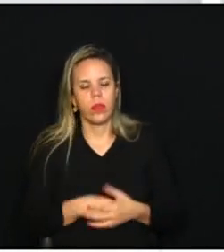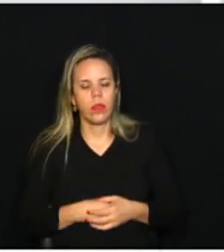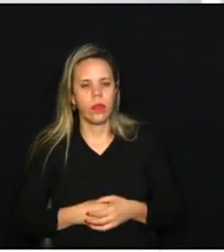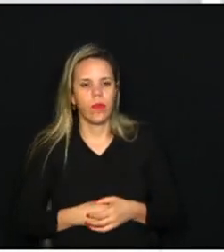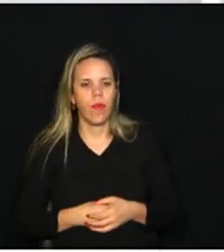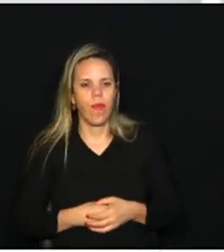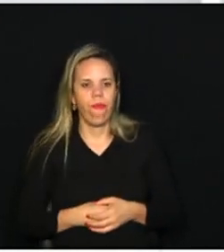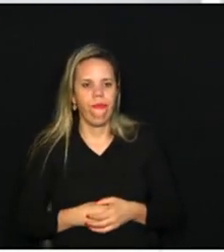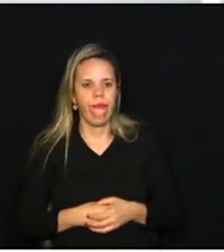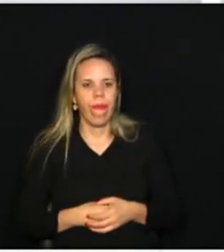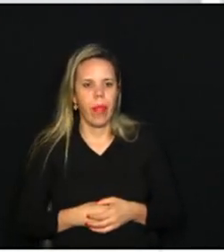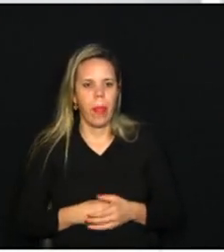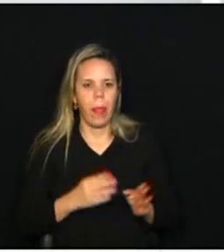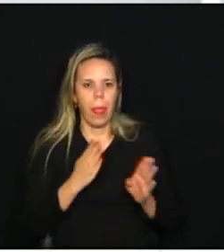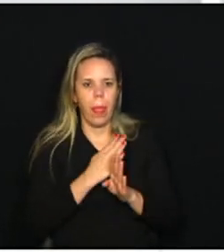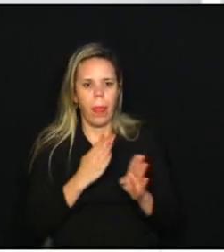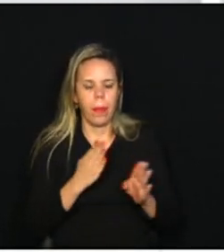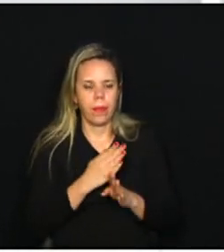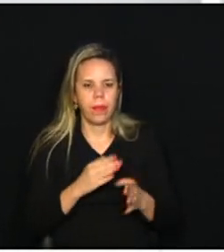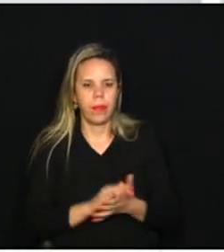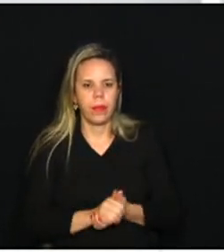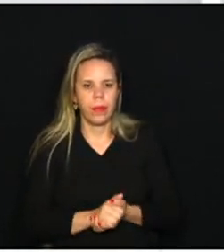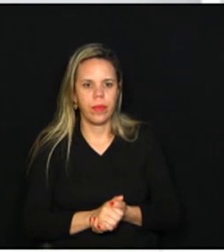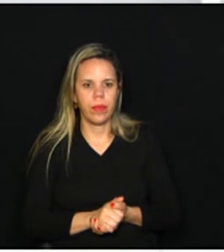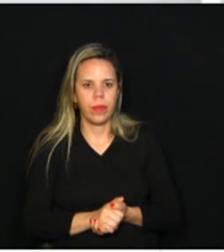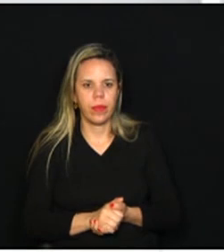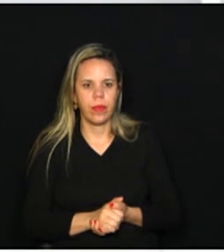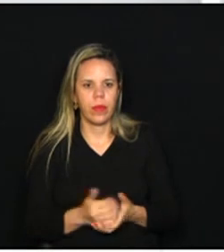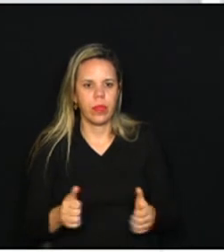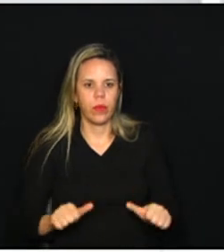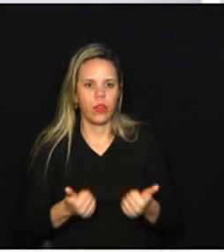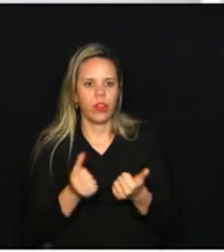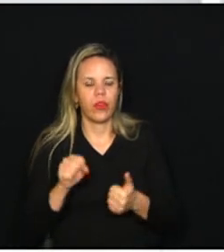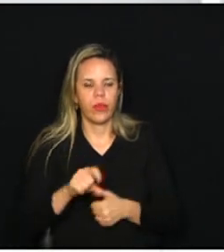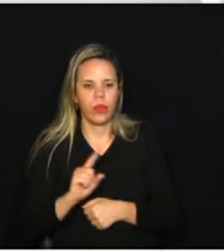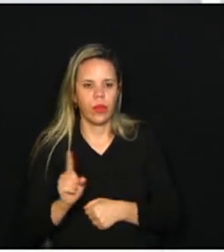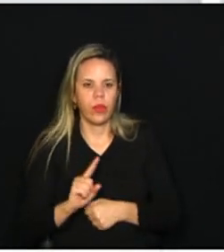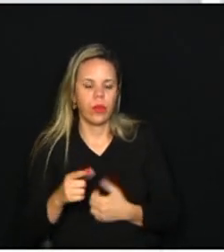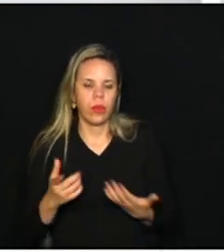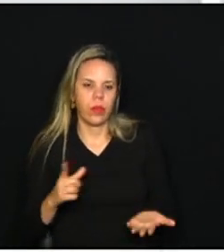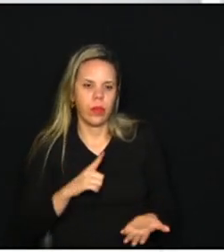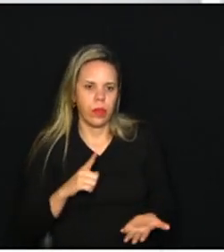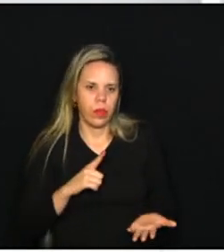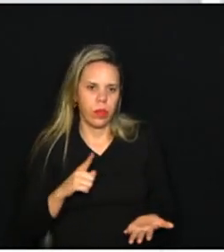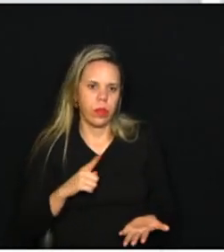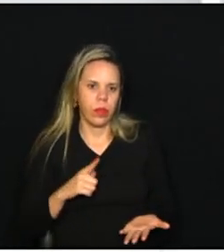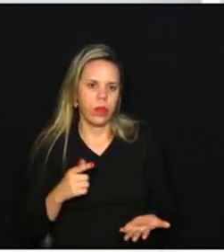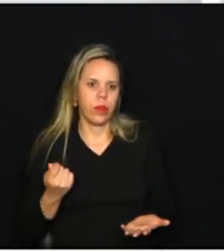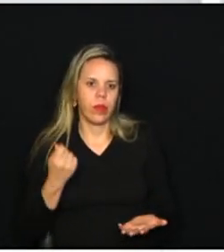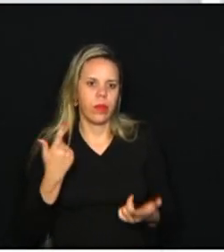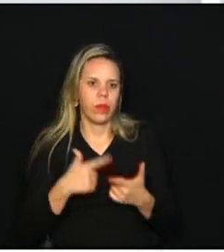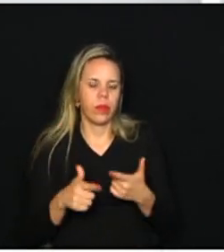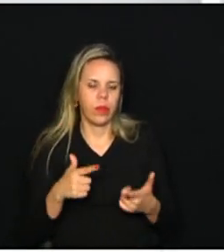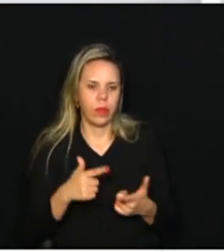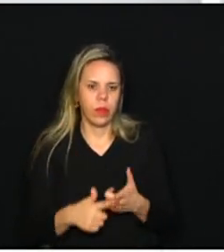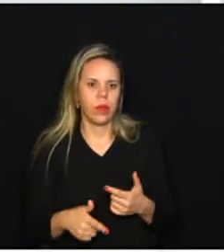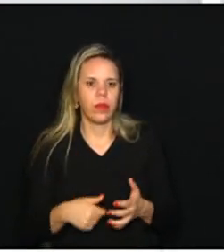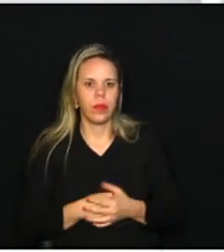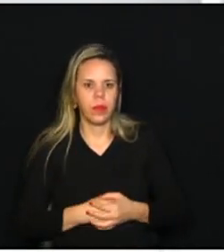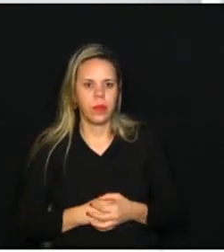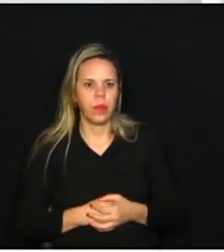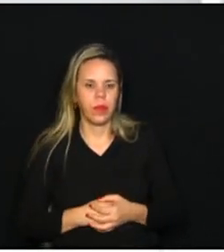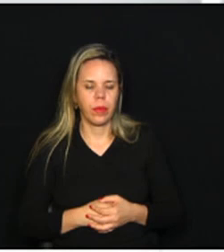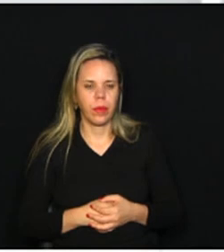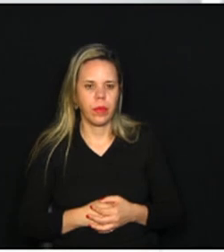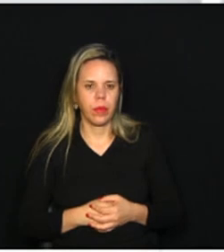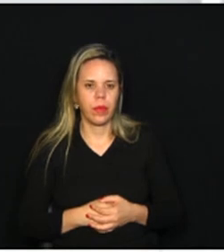testada, já na suspeita, sem saber se ela vai ser positiva ou não, se ela tem indicadores de agravamento do quadro. Os